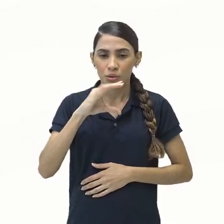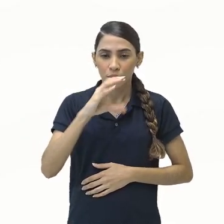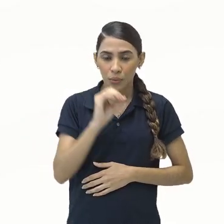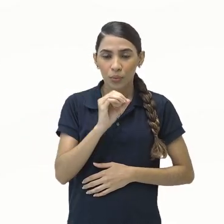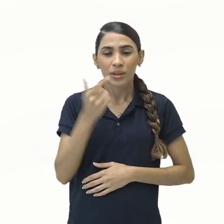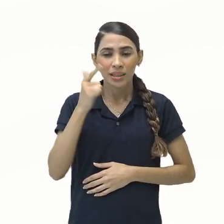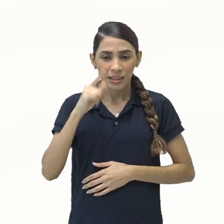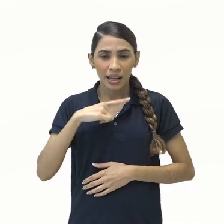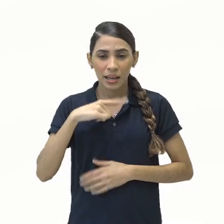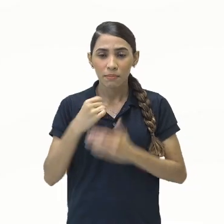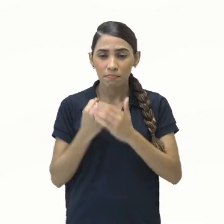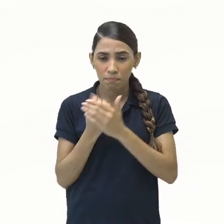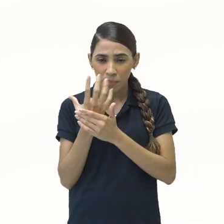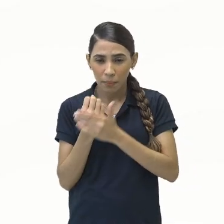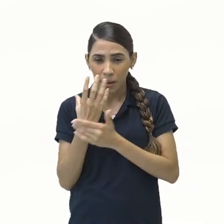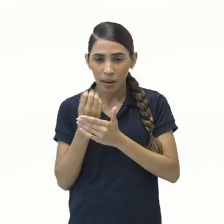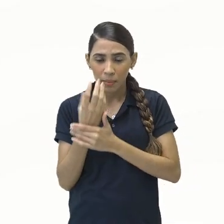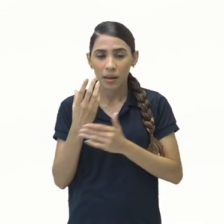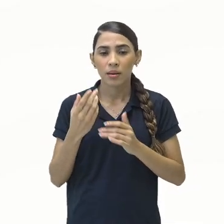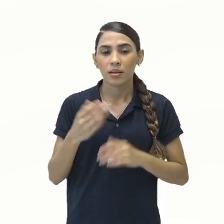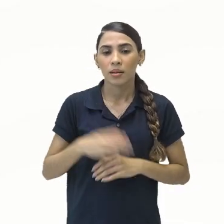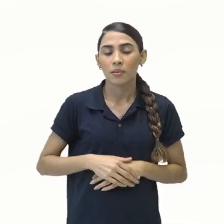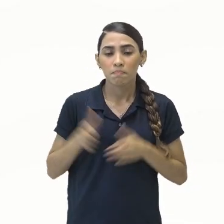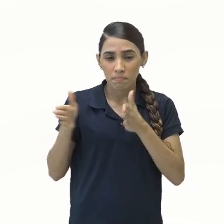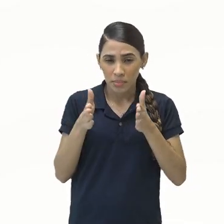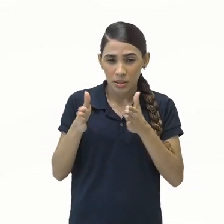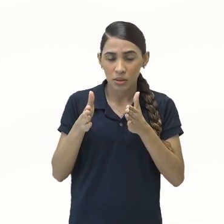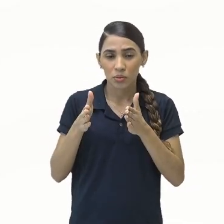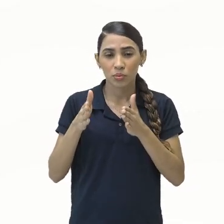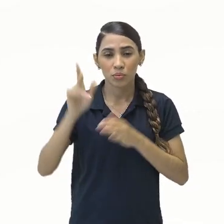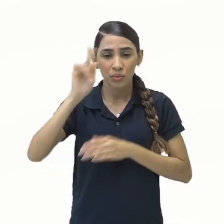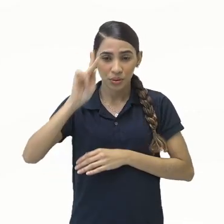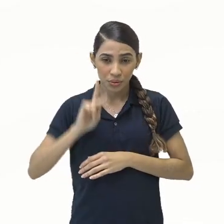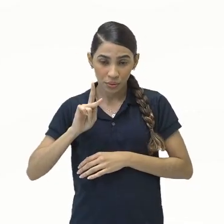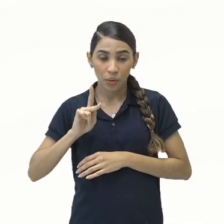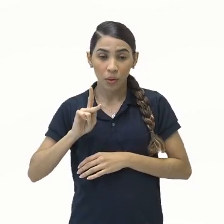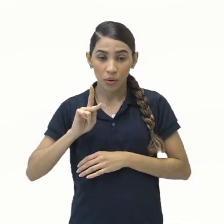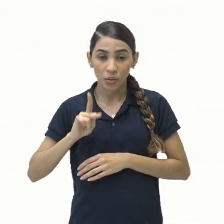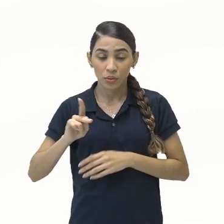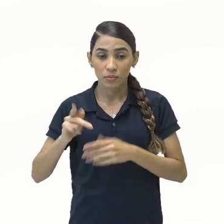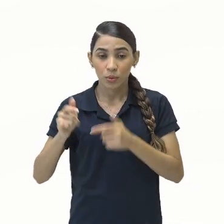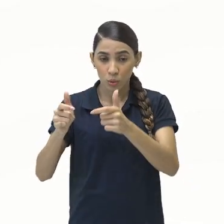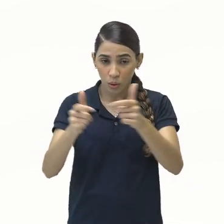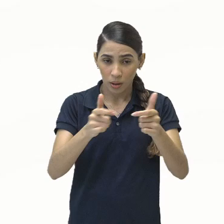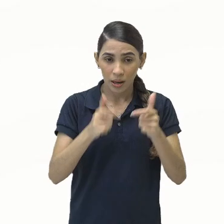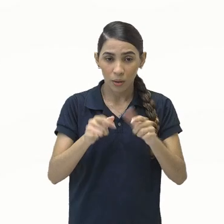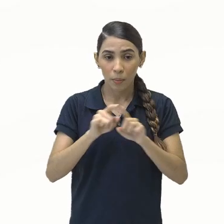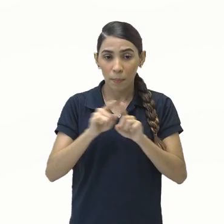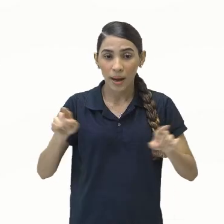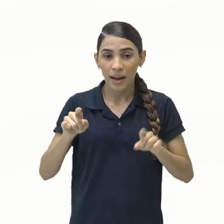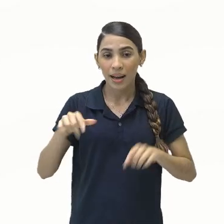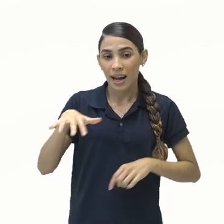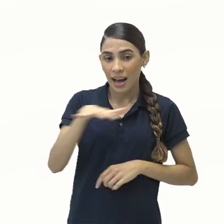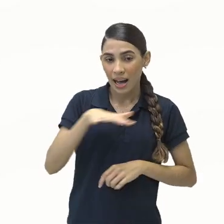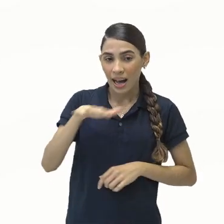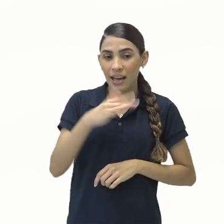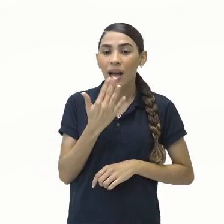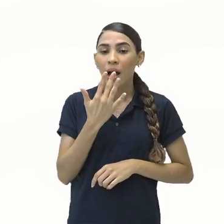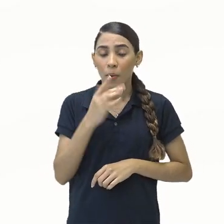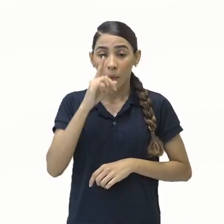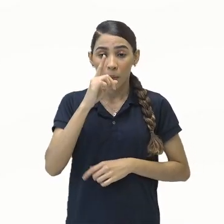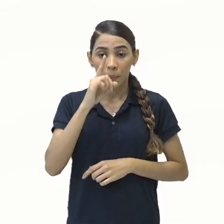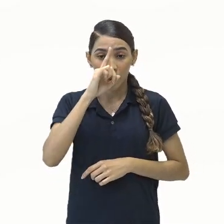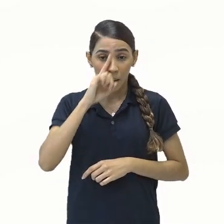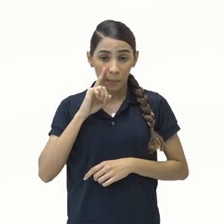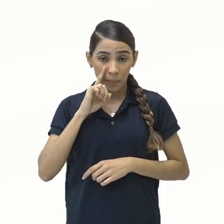ali da data, né, do período histórico da qual elas estão posicionadas, mas basicamente essa área que está em amarelo aqui